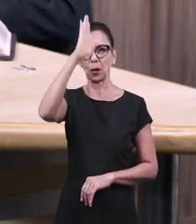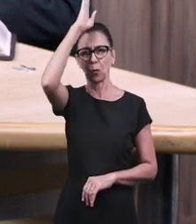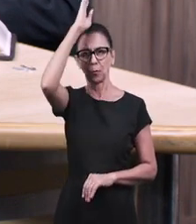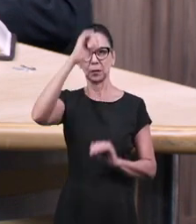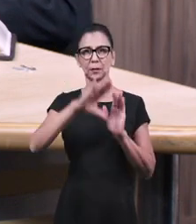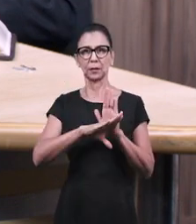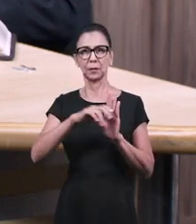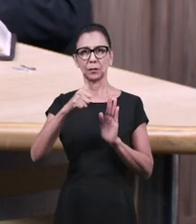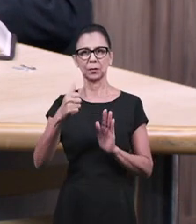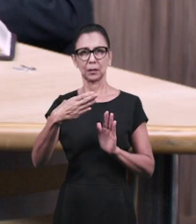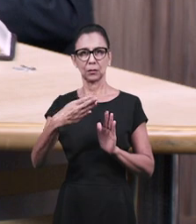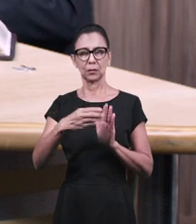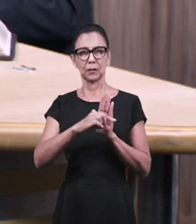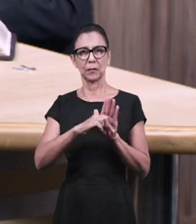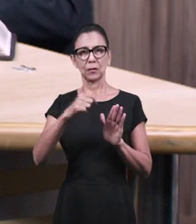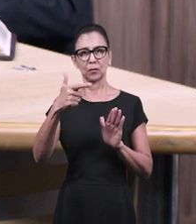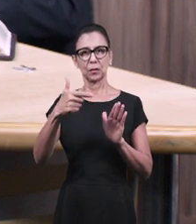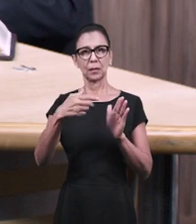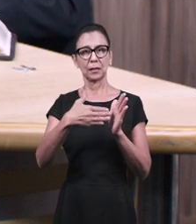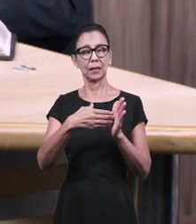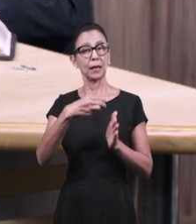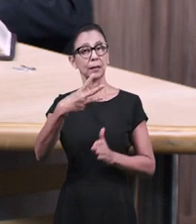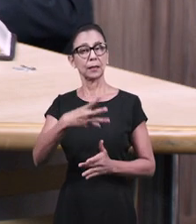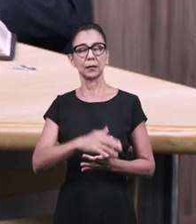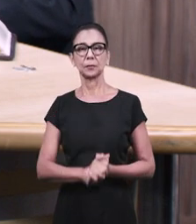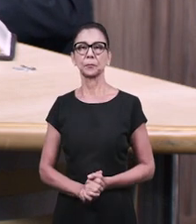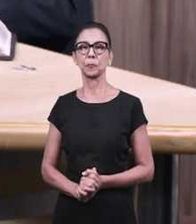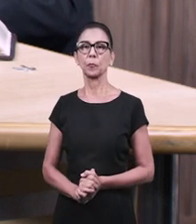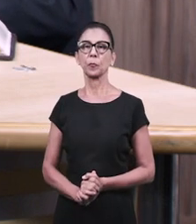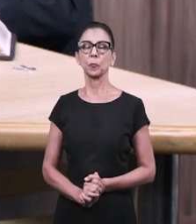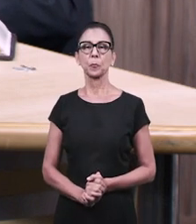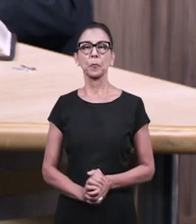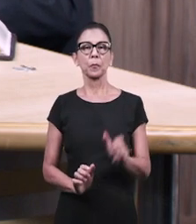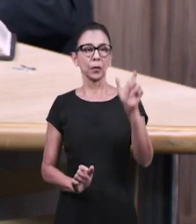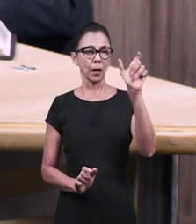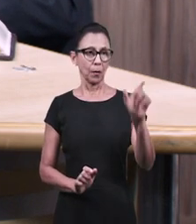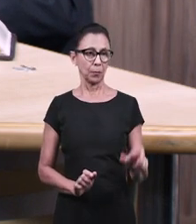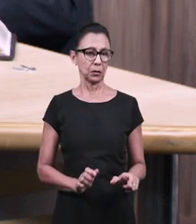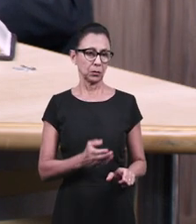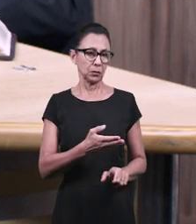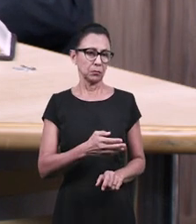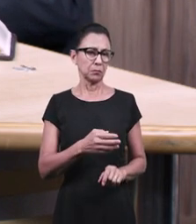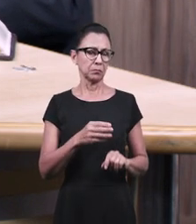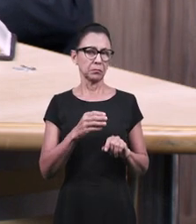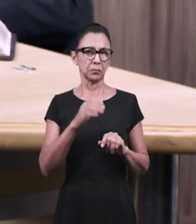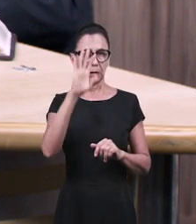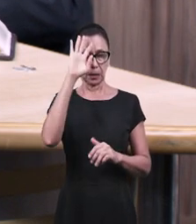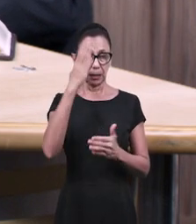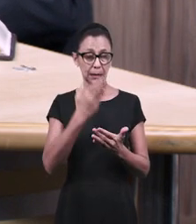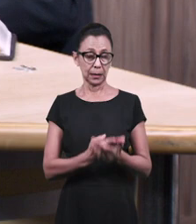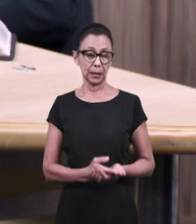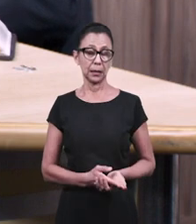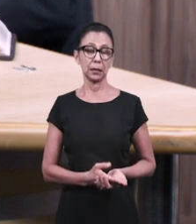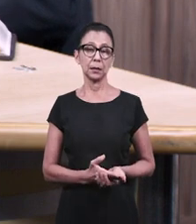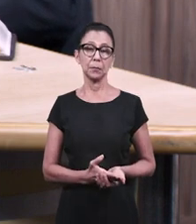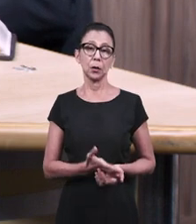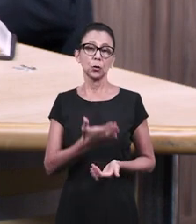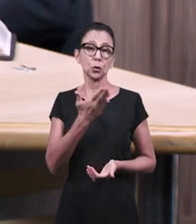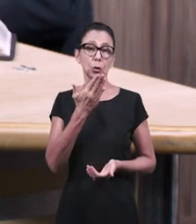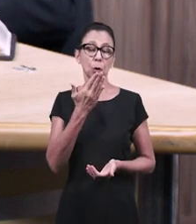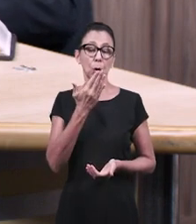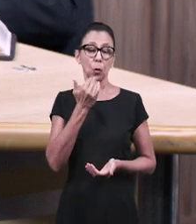versos 2 e 3. Porque um crê que de tudo se pode comer, e outro que é fraco come